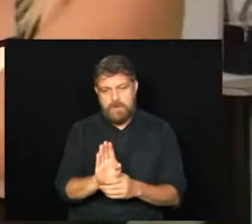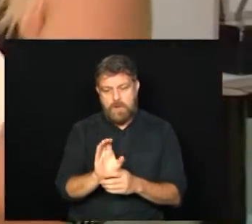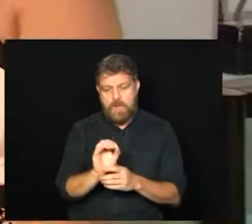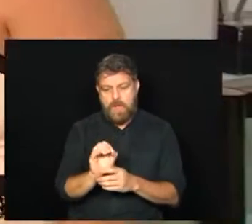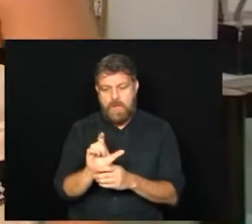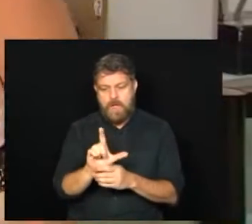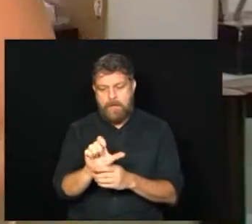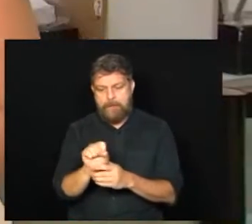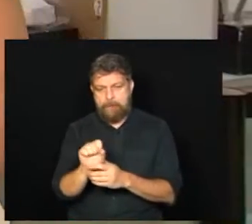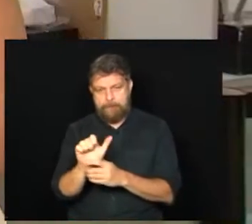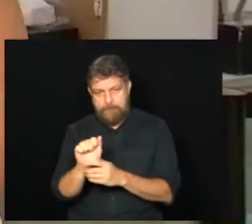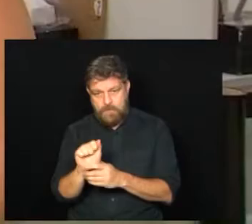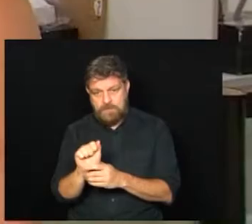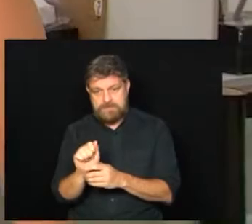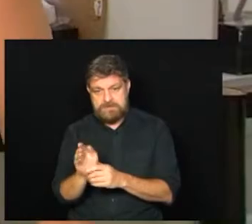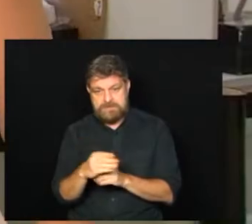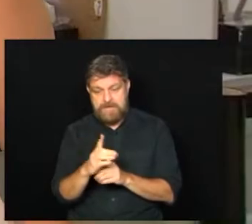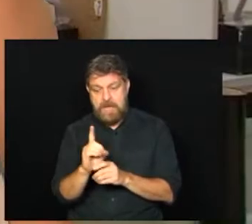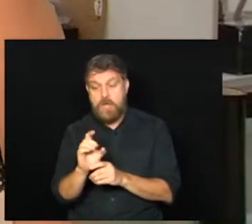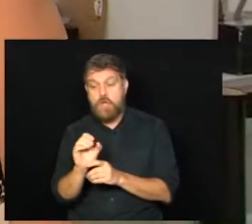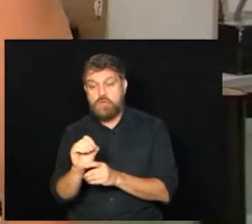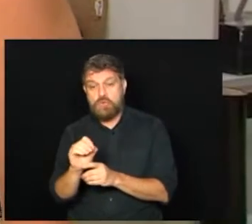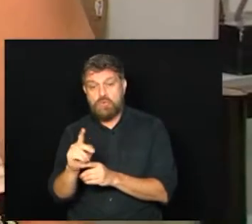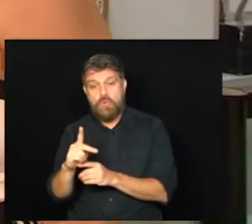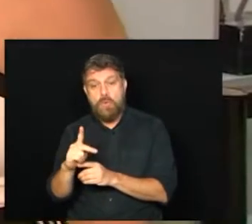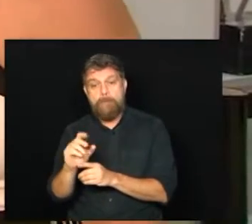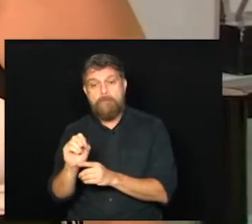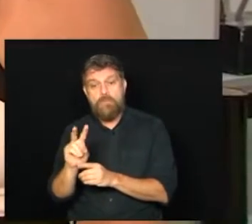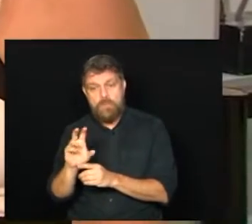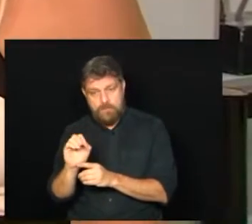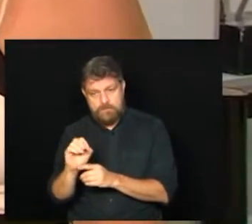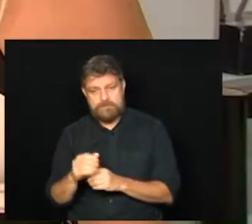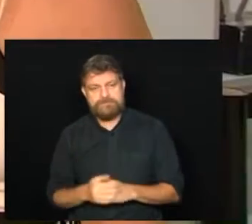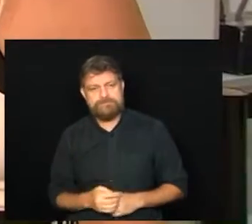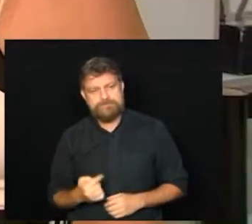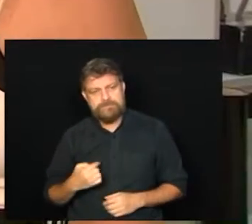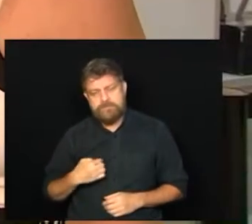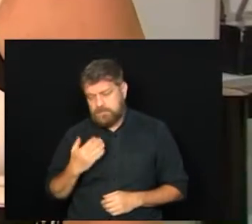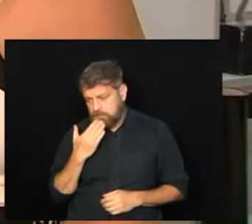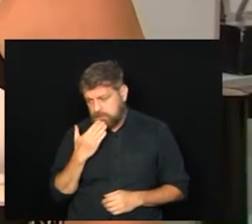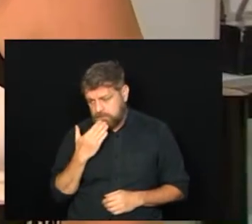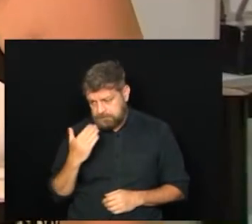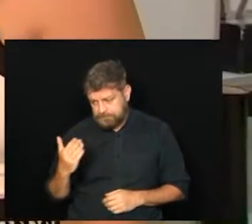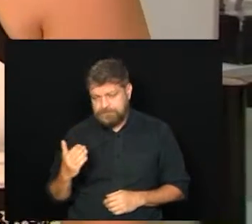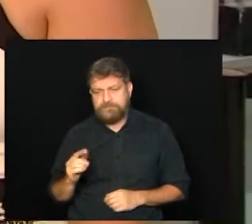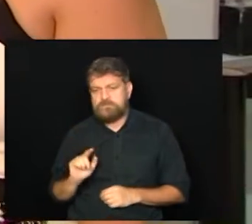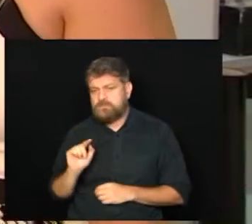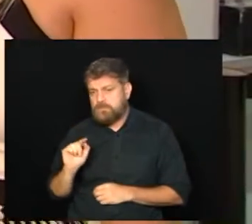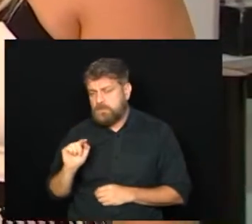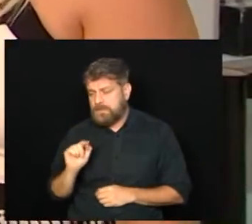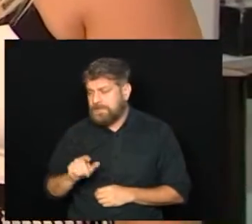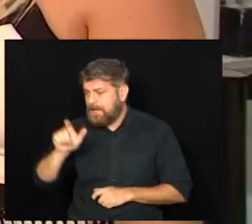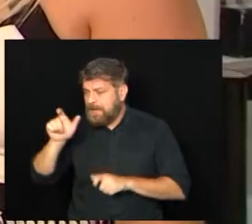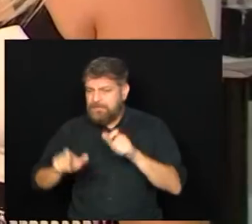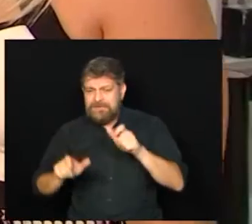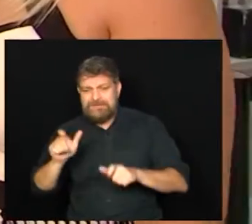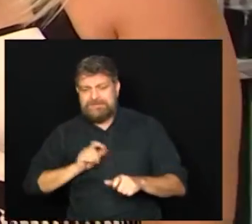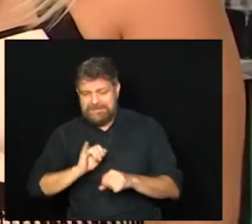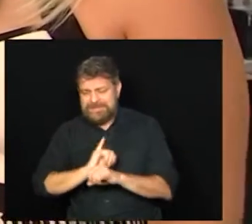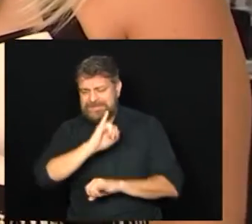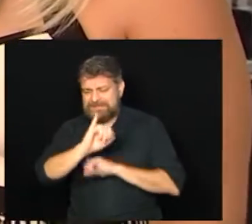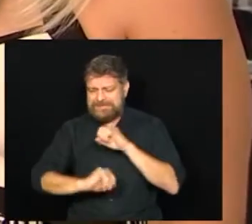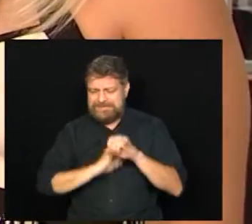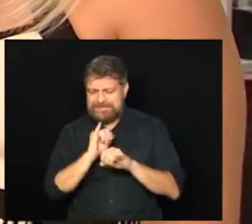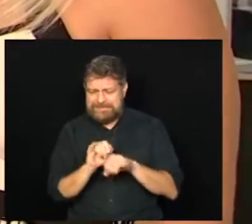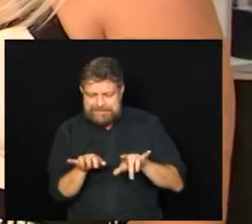desculpa. Não, eu ia perguntar para você justamente o seguinte, Camila, porque muitas pessoas têm dificuldade de se inscrever pela